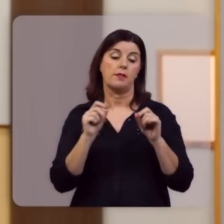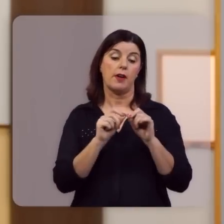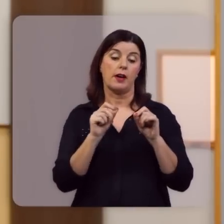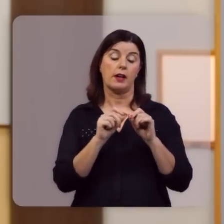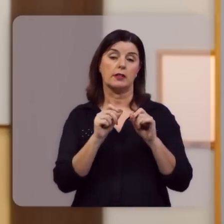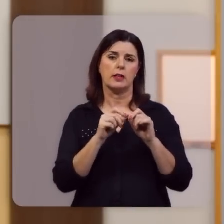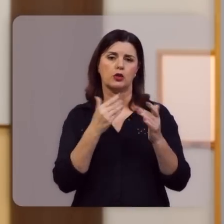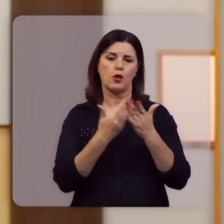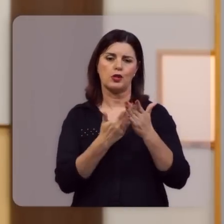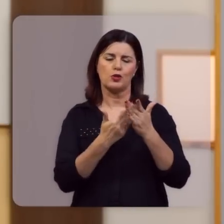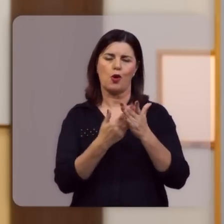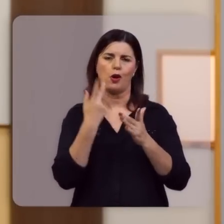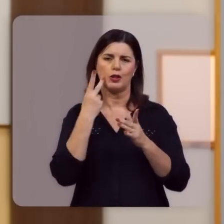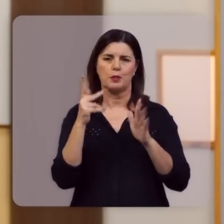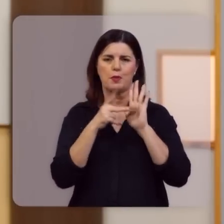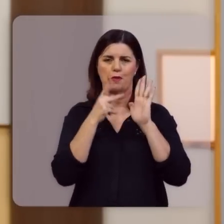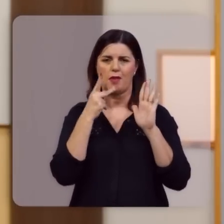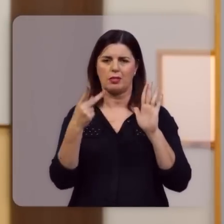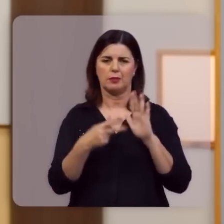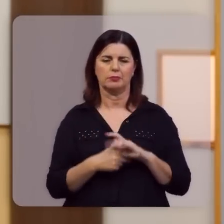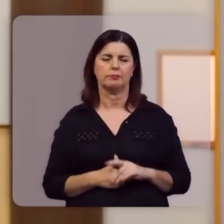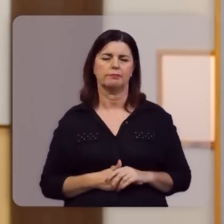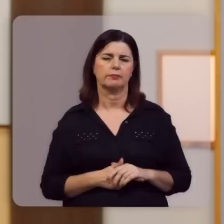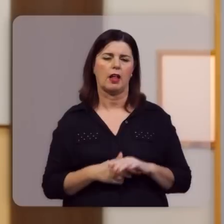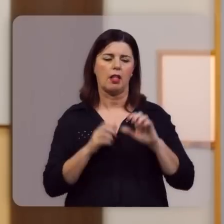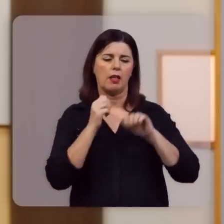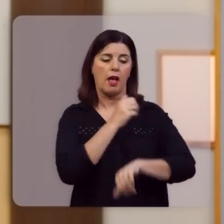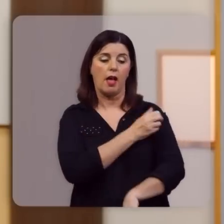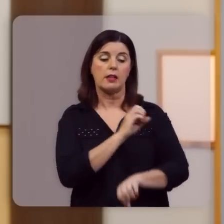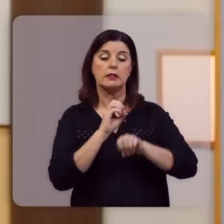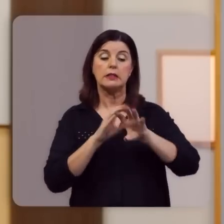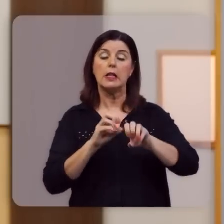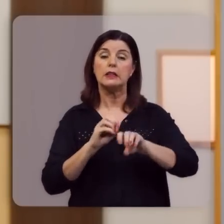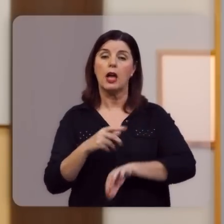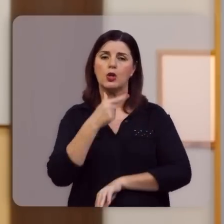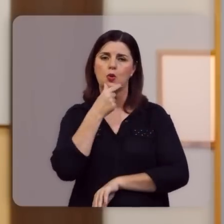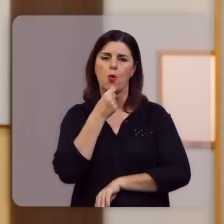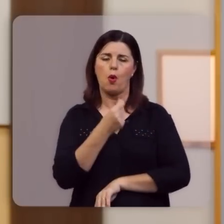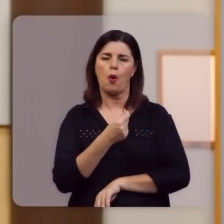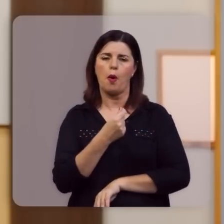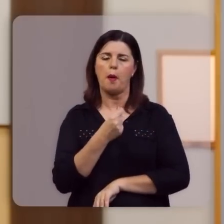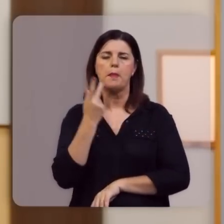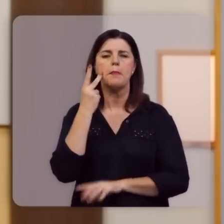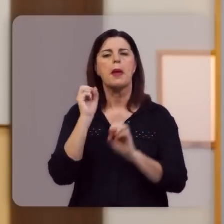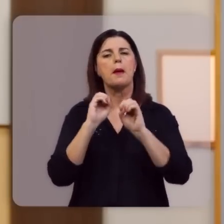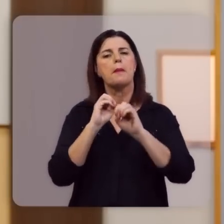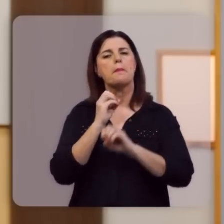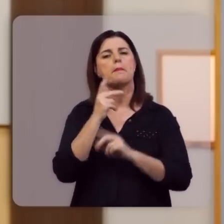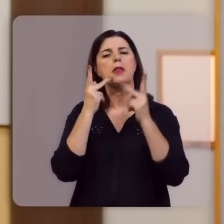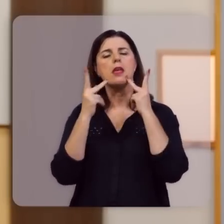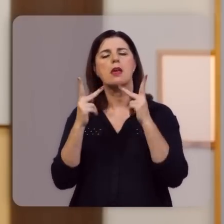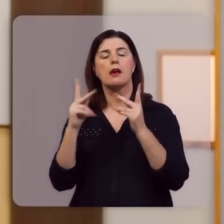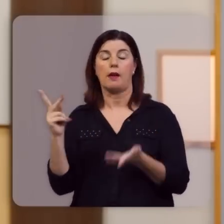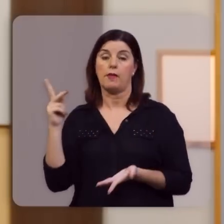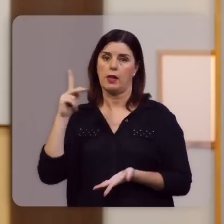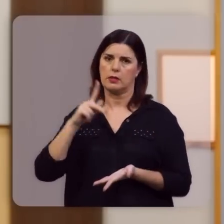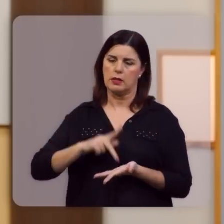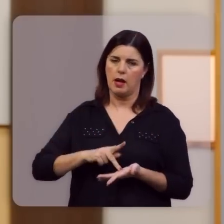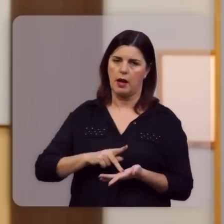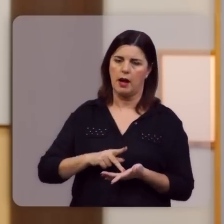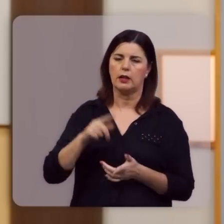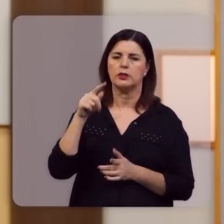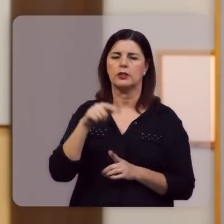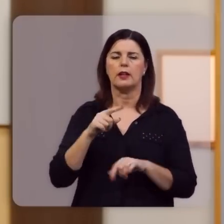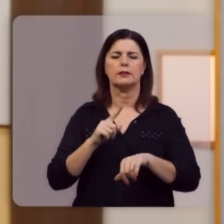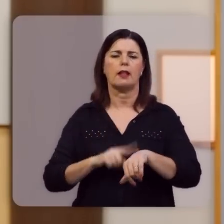criando escolas de profetas, treinando homens para pregar a verdade